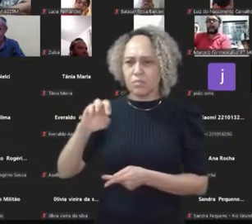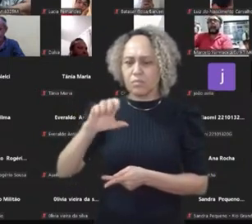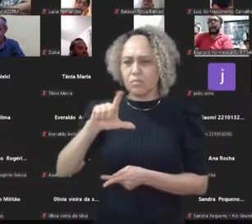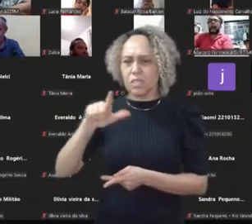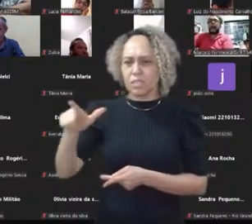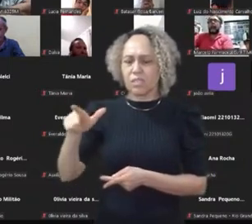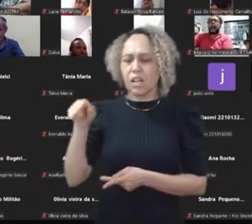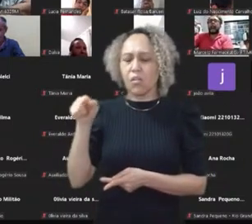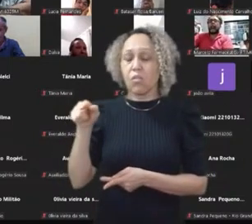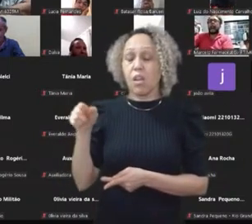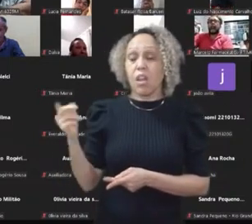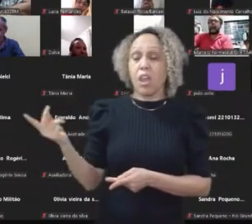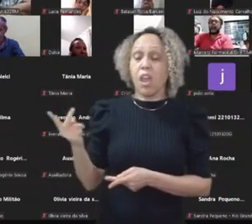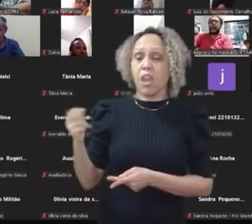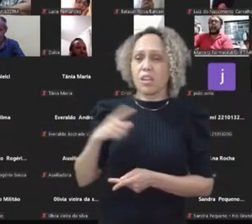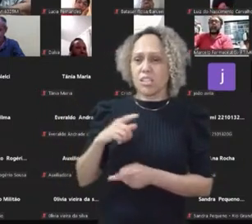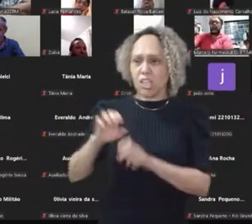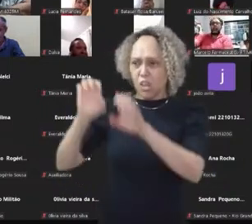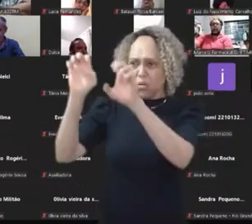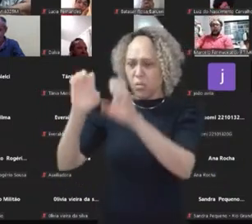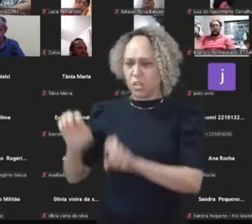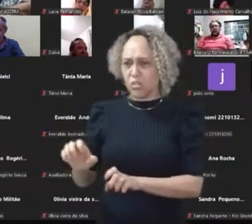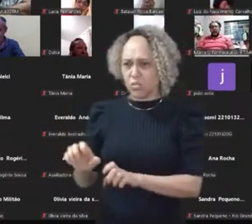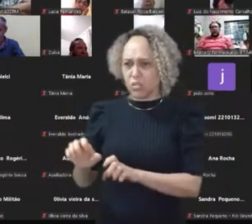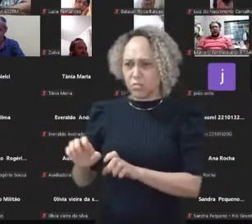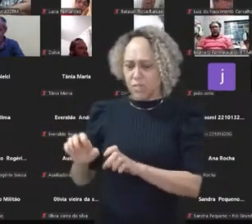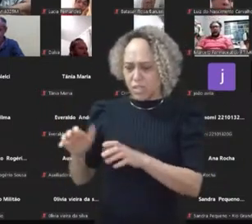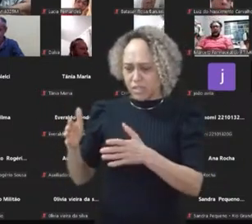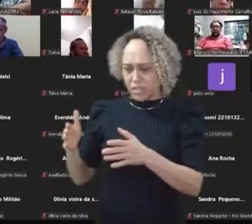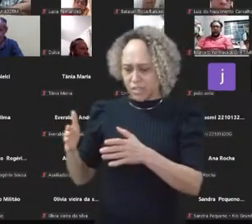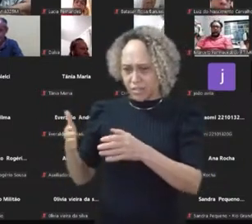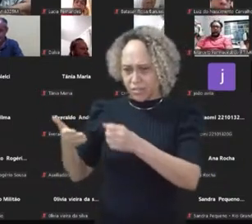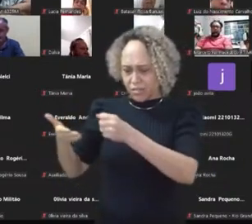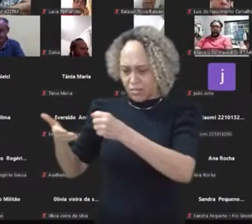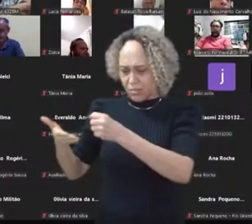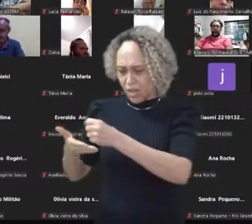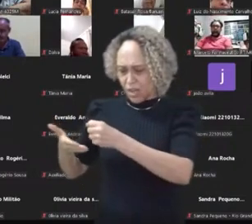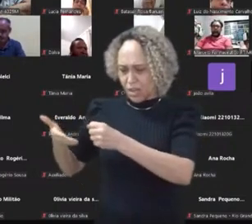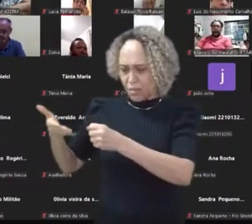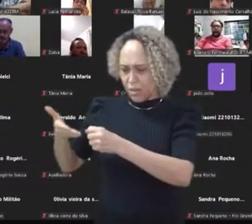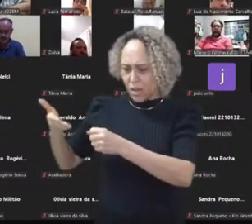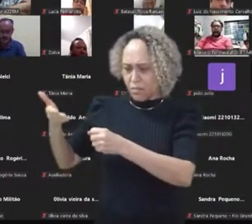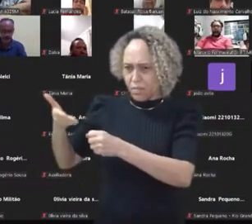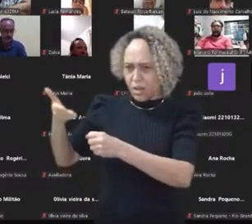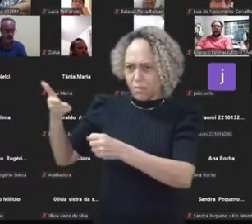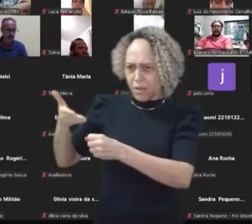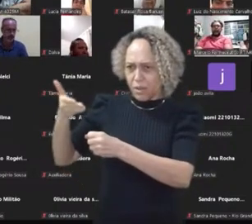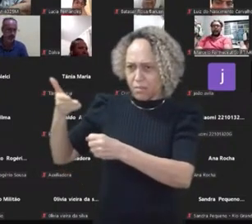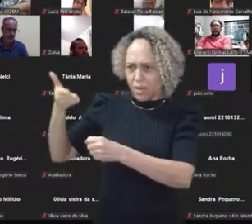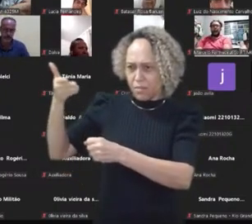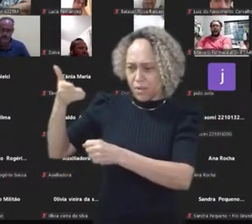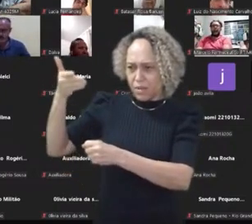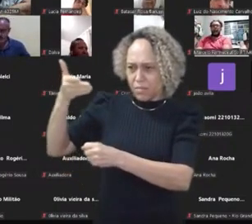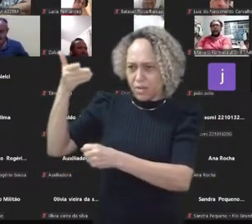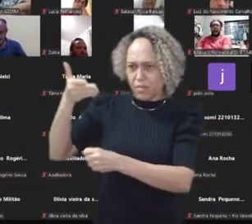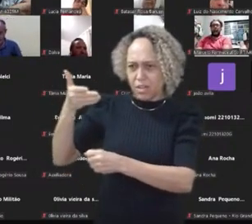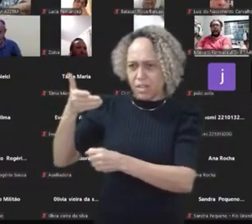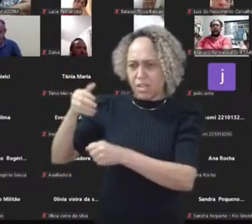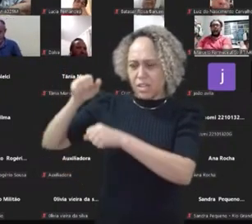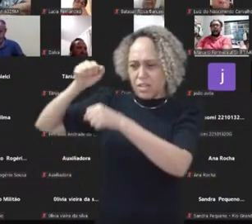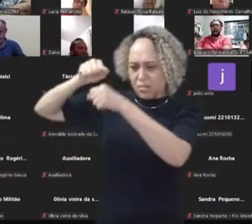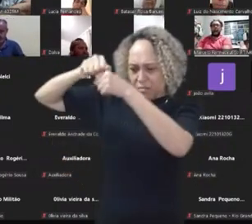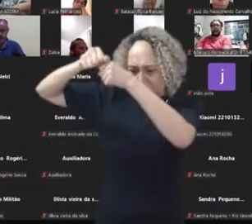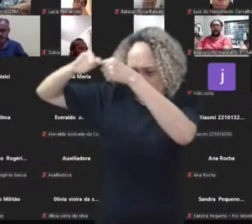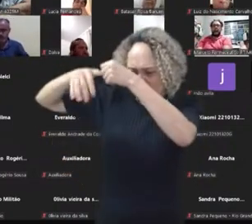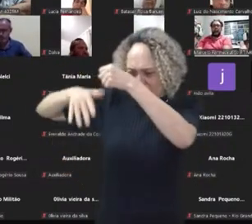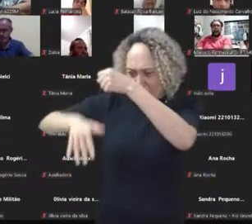têm uma estrutura que é praticamente uma pirâmide a ordem do que eles têm que falar no Dia Sai de cima da pirâmide no caso aí do bolsonaro era lá do Carlos